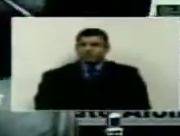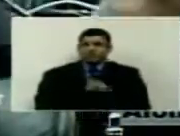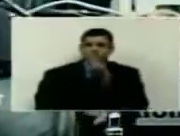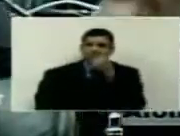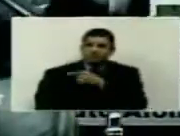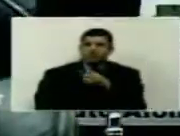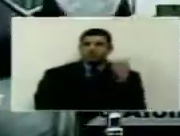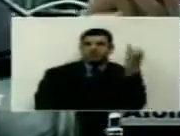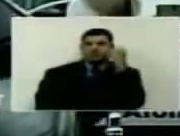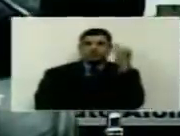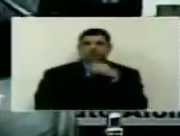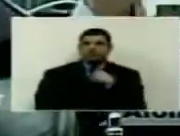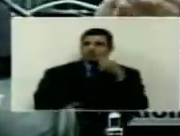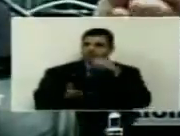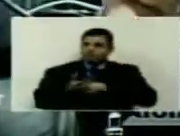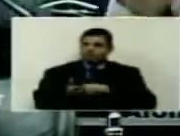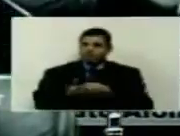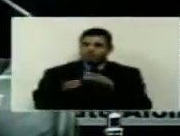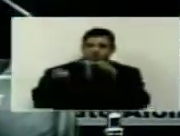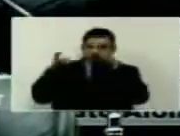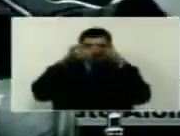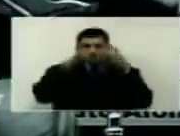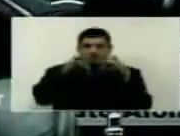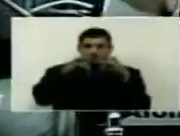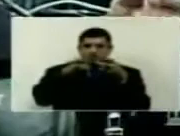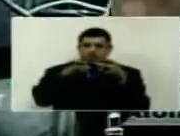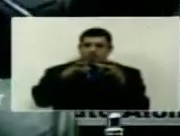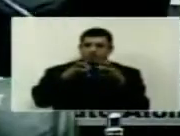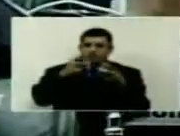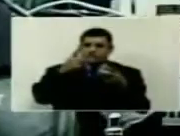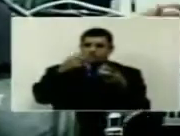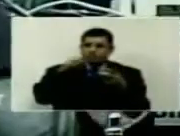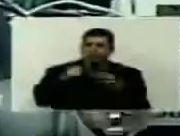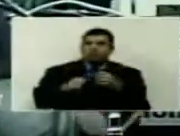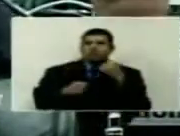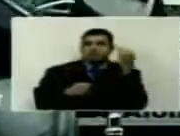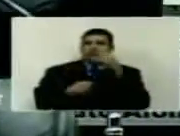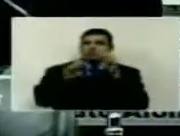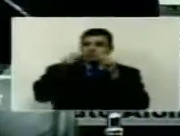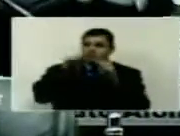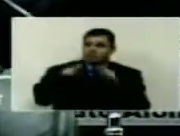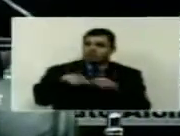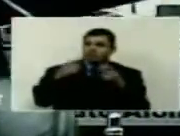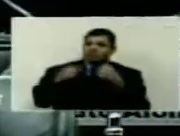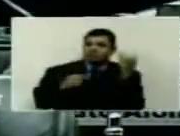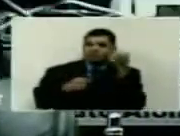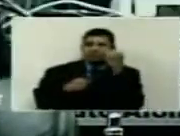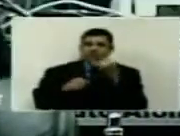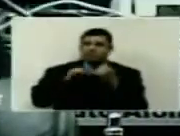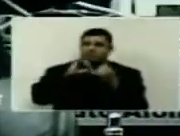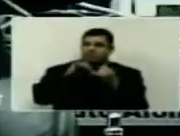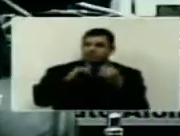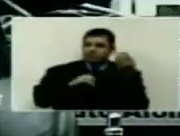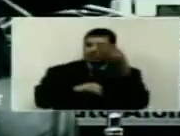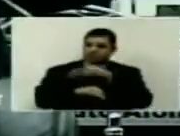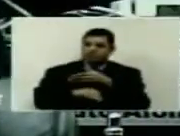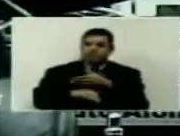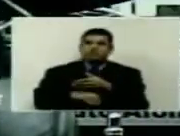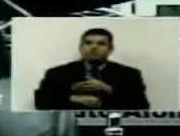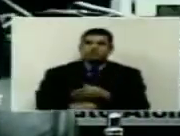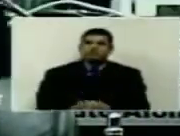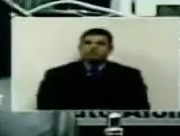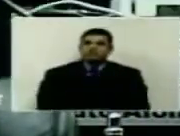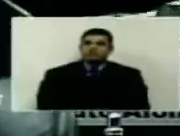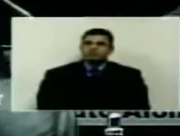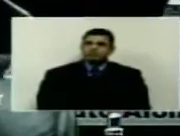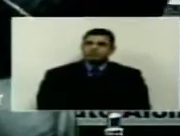é importante nós brigarmos pelo interesse do polo industrial? É. Mas é importante nós vermos o caso